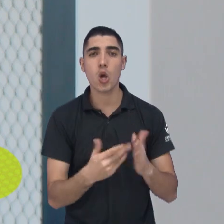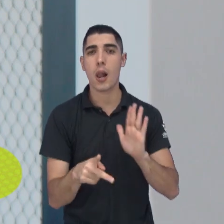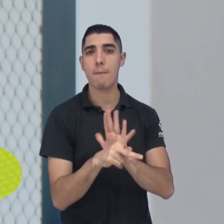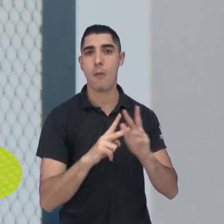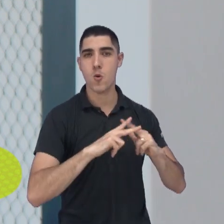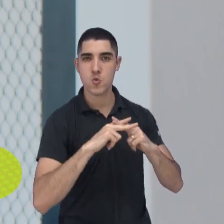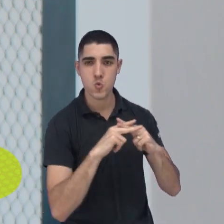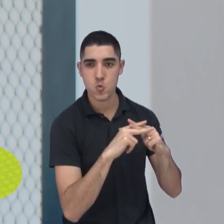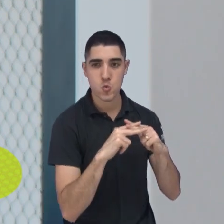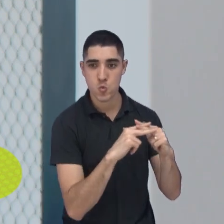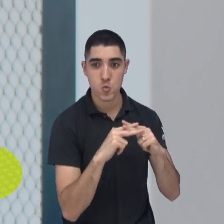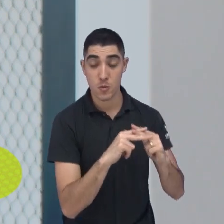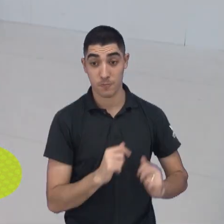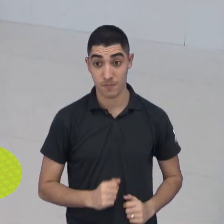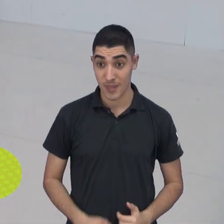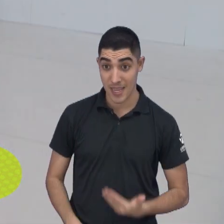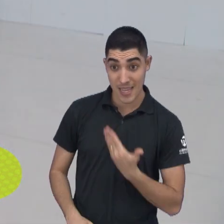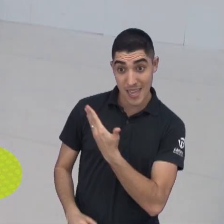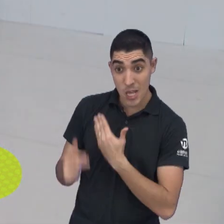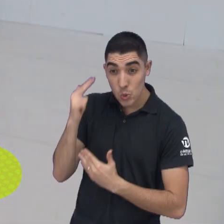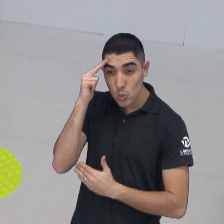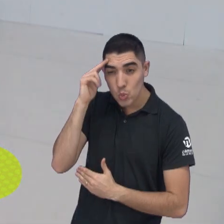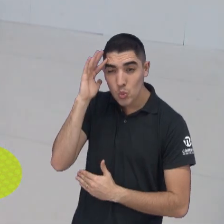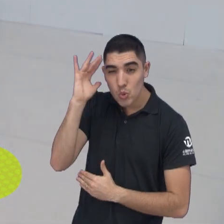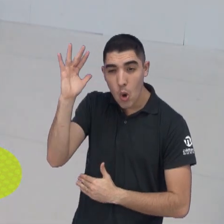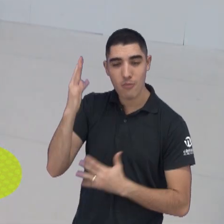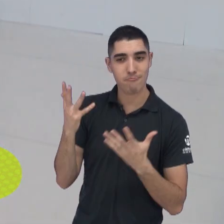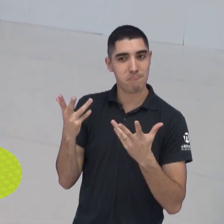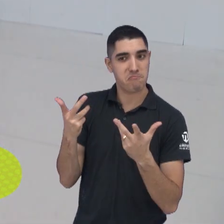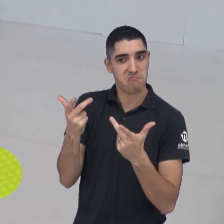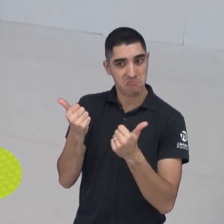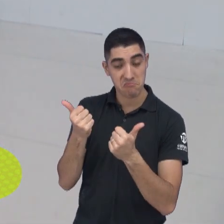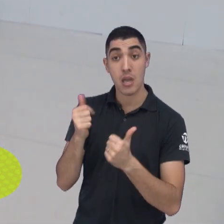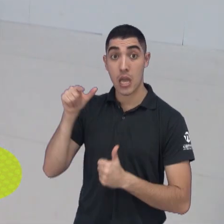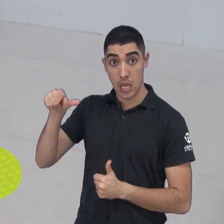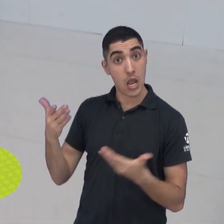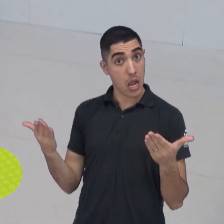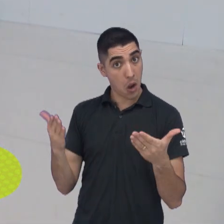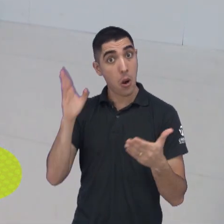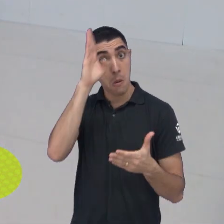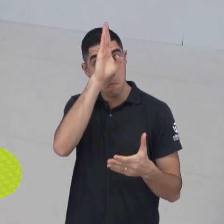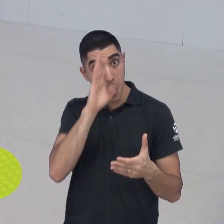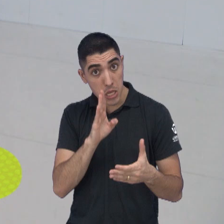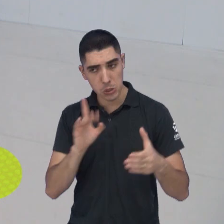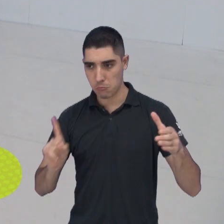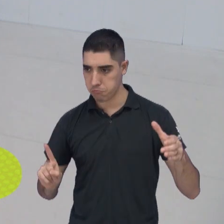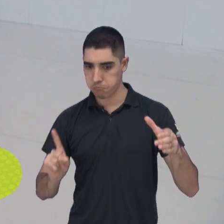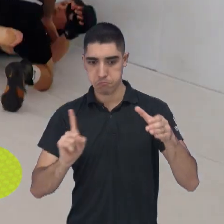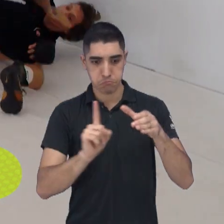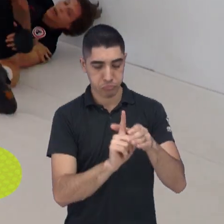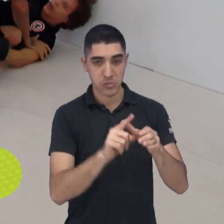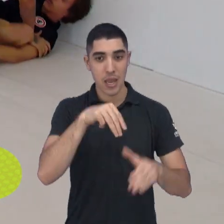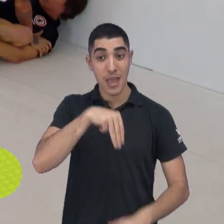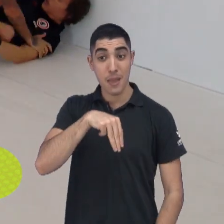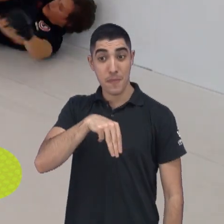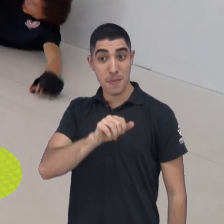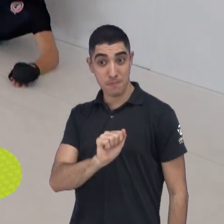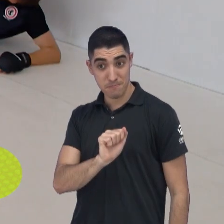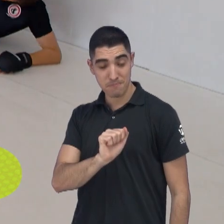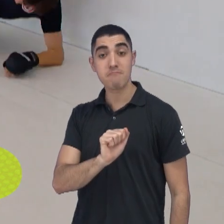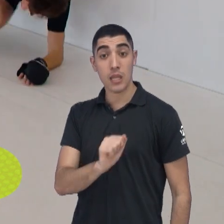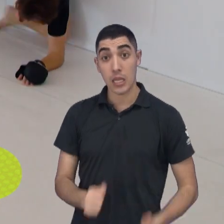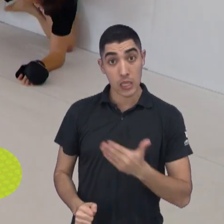E o jovem sonha alto. Atualmente ele faz parte da seleção brasileira de MMA e